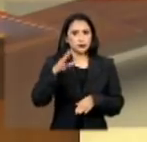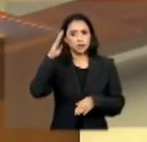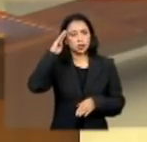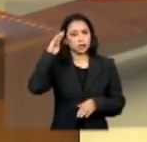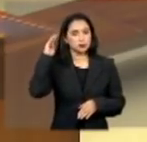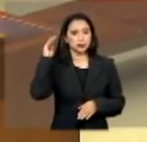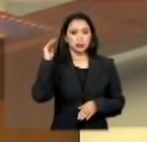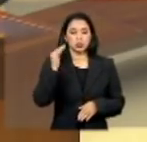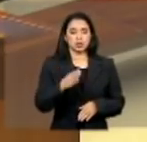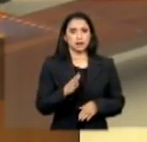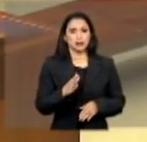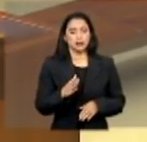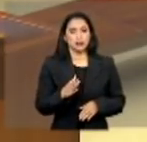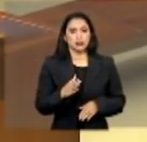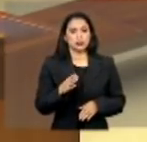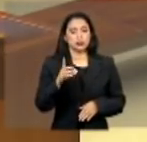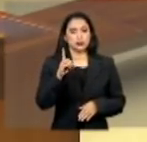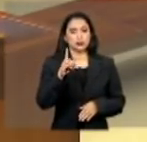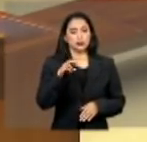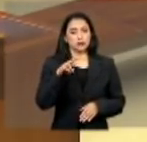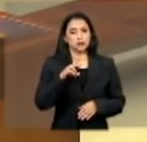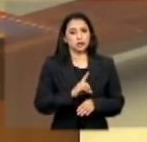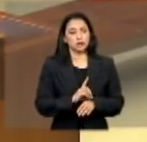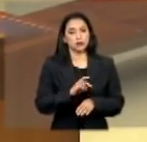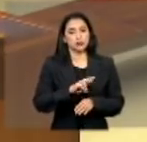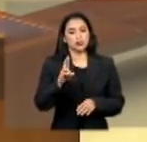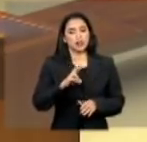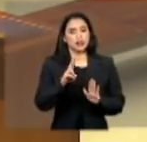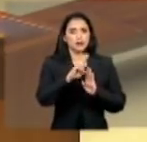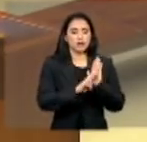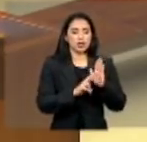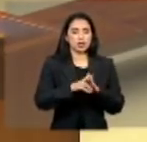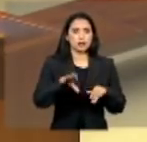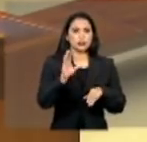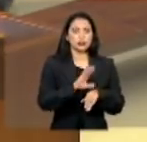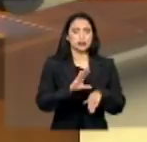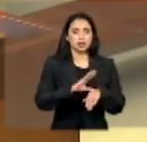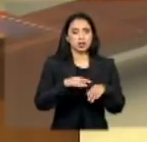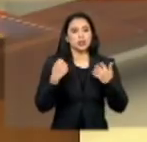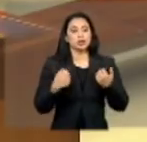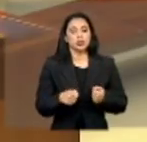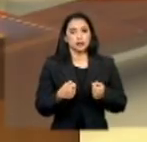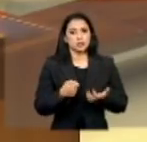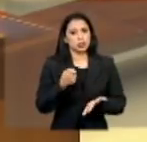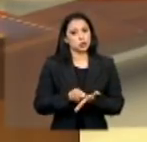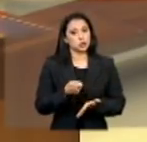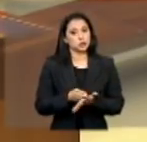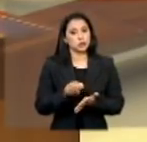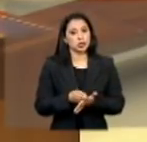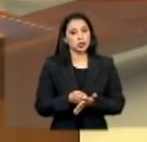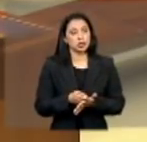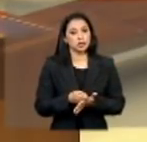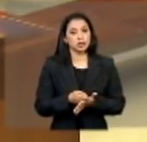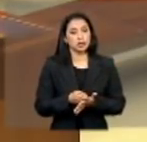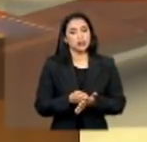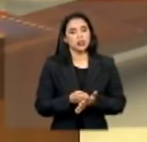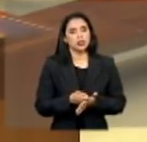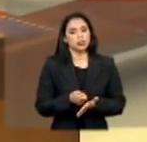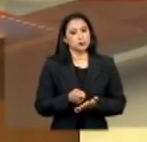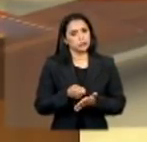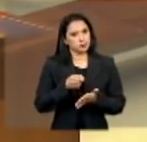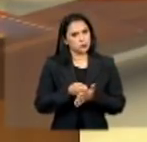dizia o doutor bulhões uma regra constitucional que deve ser obrigatória deve ser imposta